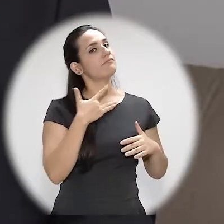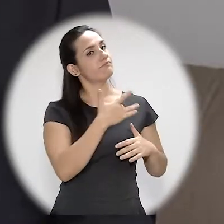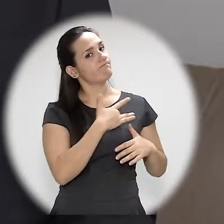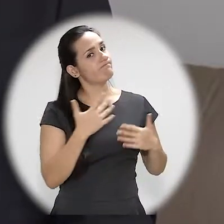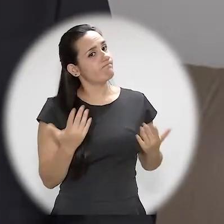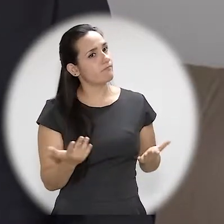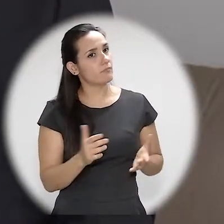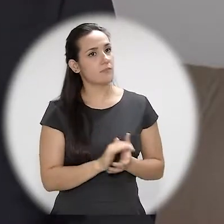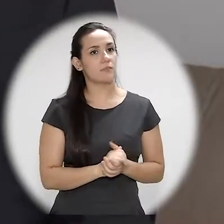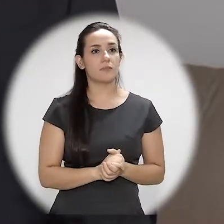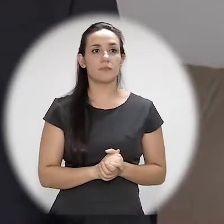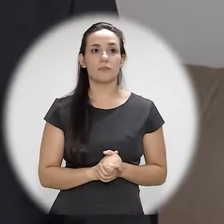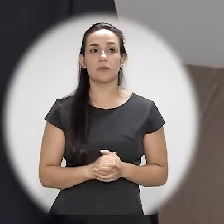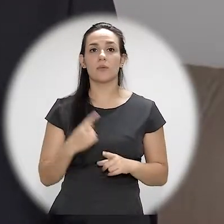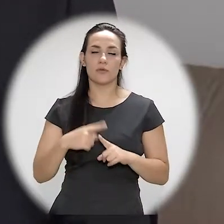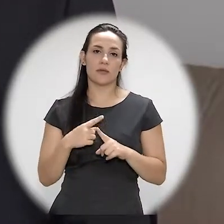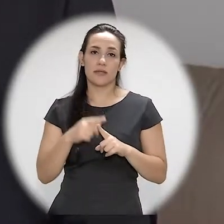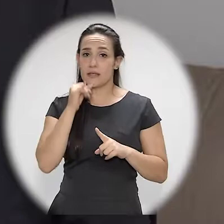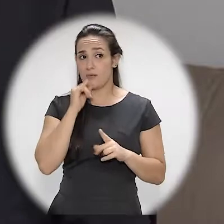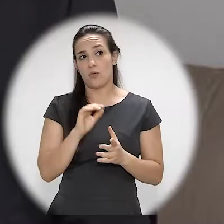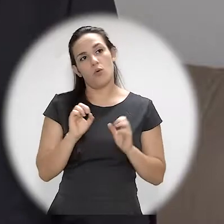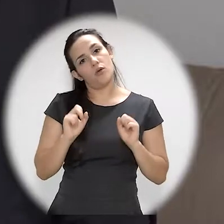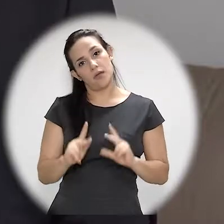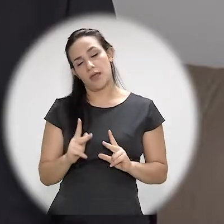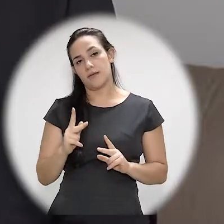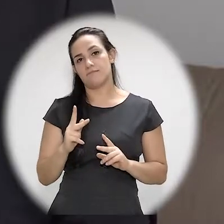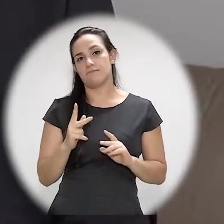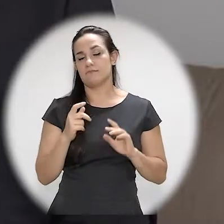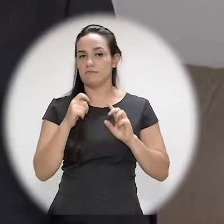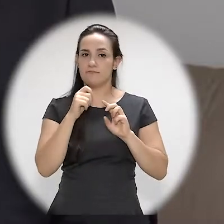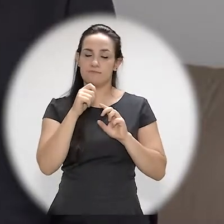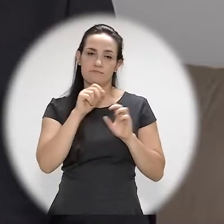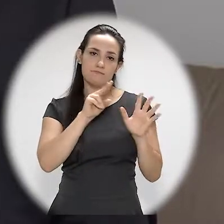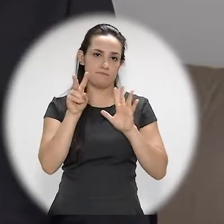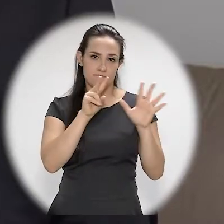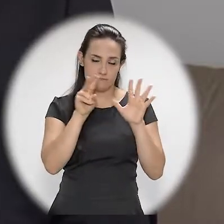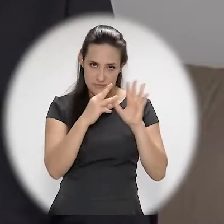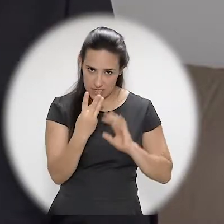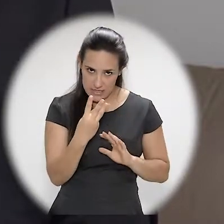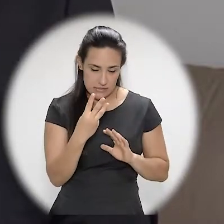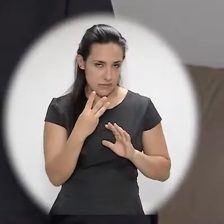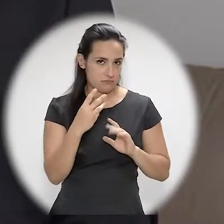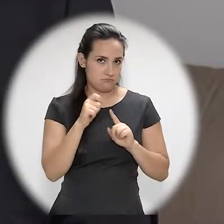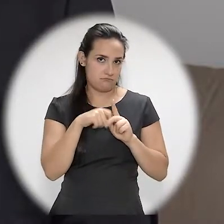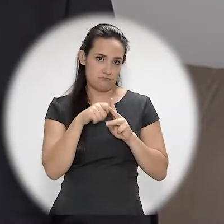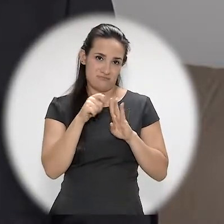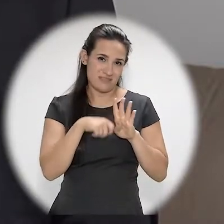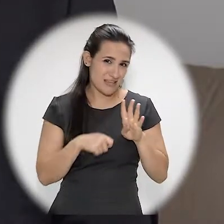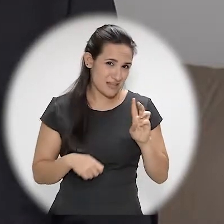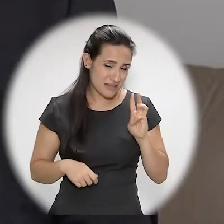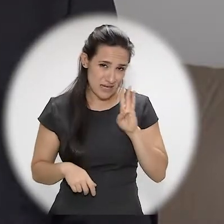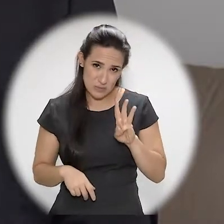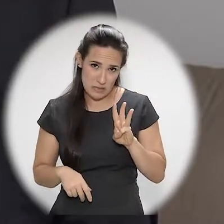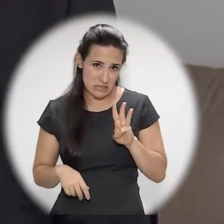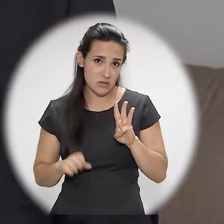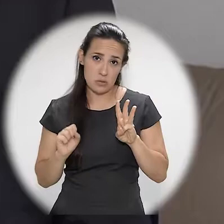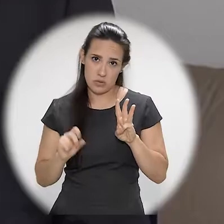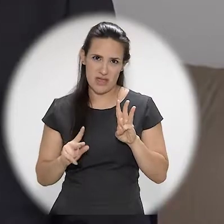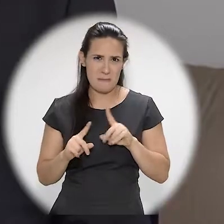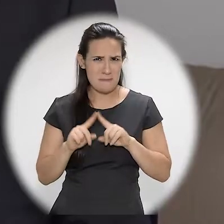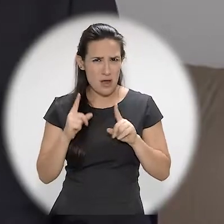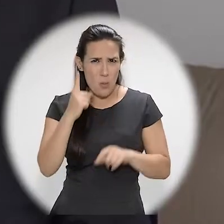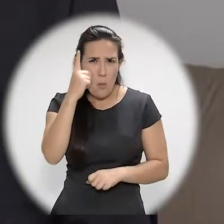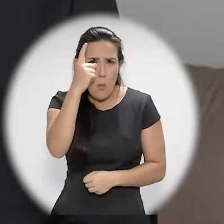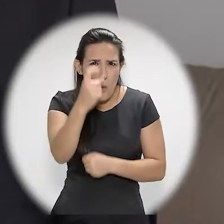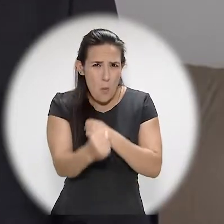profissionais de saúde. Porque uma questão era você aguentar isso 3 semanas, 3 meses. Mas aguentar